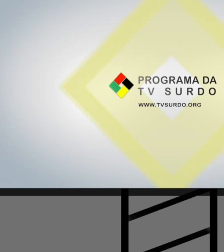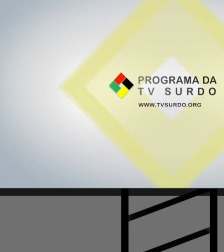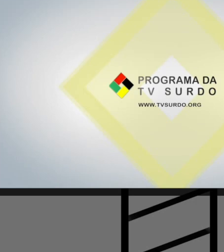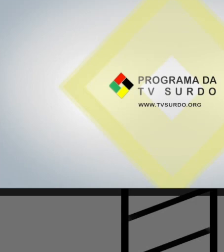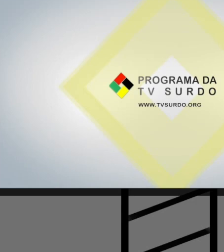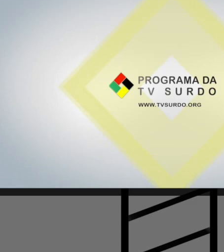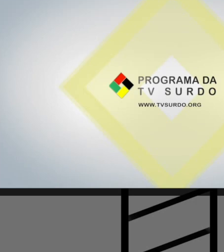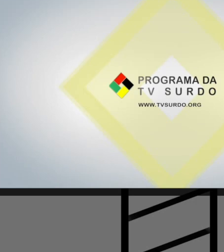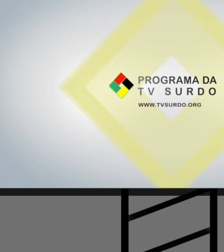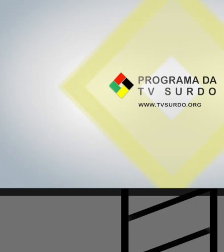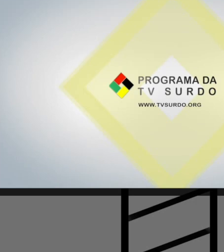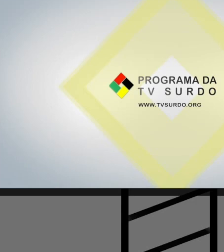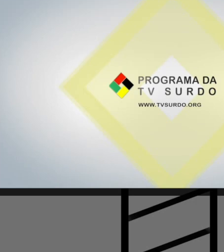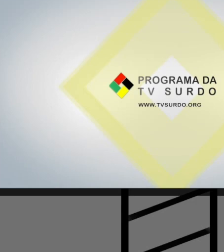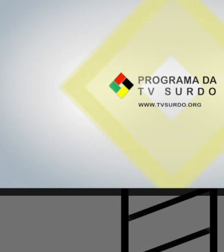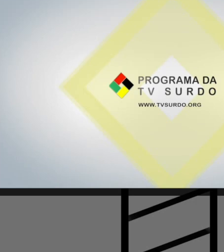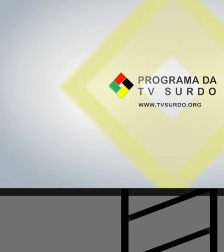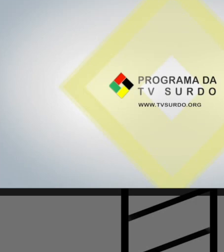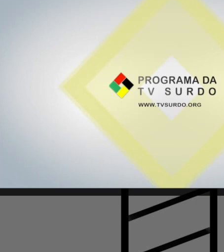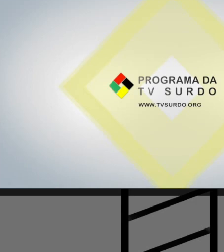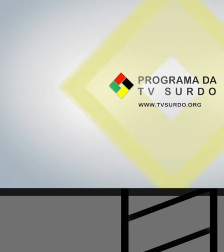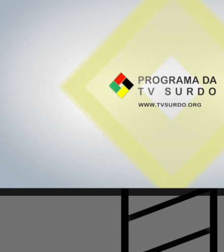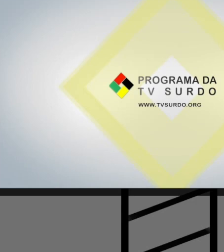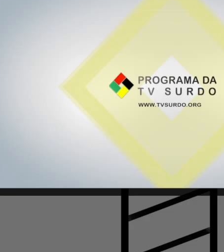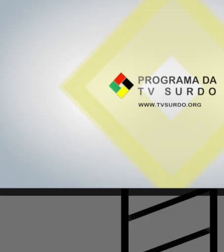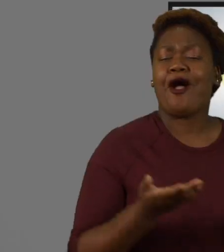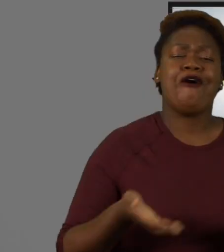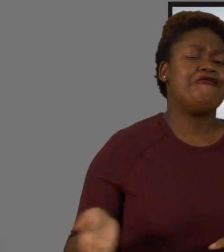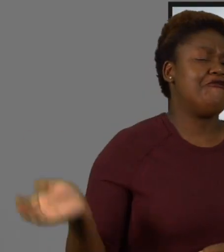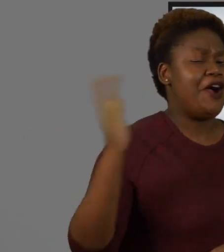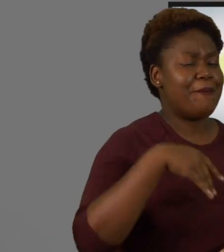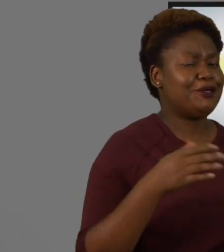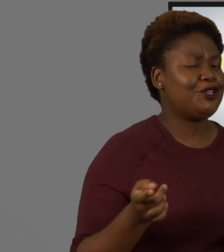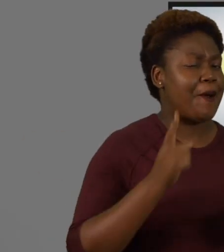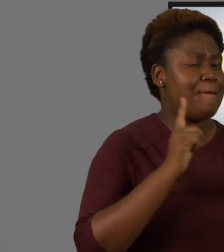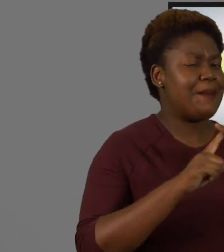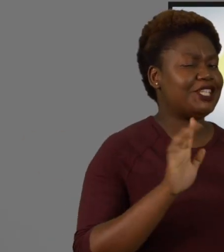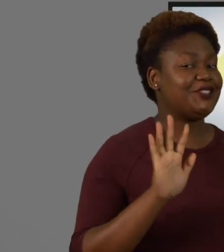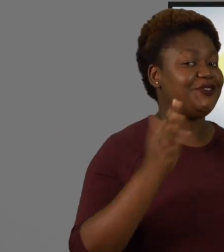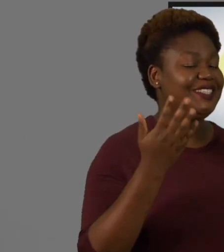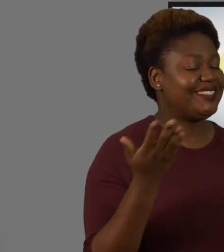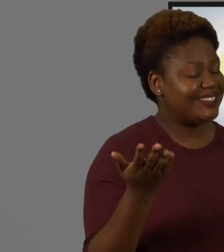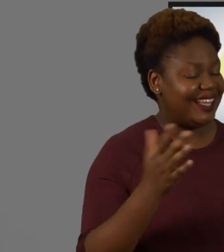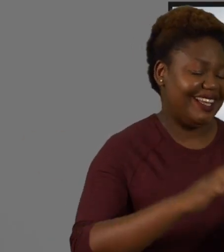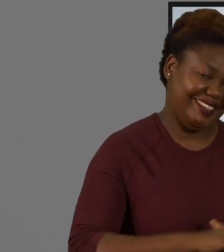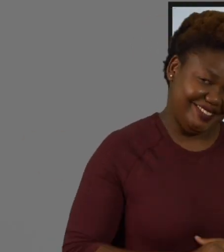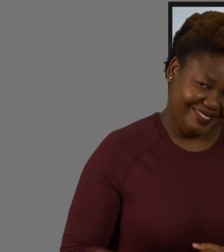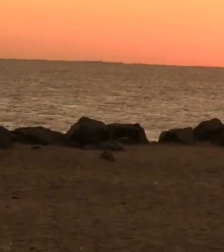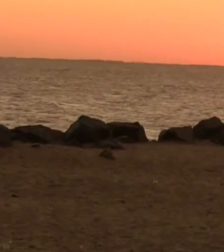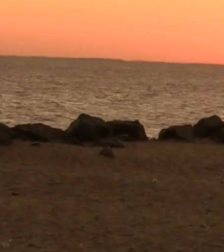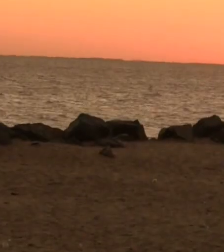doenças típicas da era digital e as suas causas. Agora, vamos à rubrica Mais Vida.